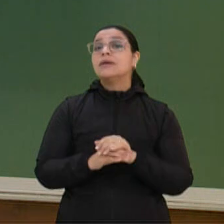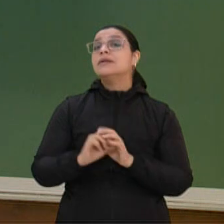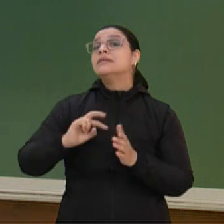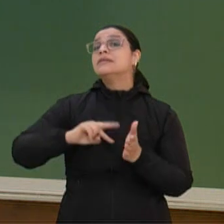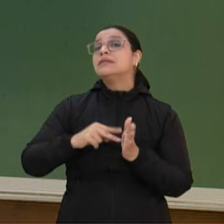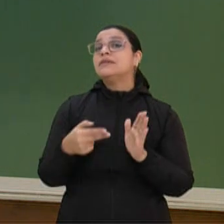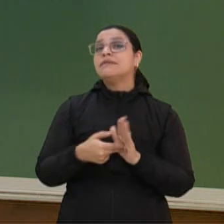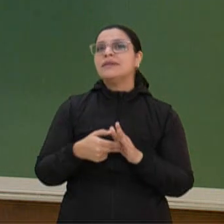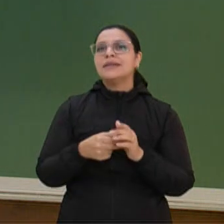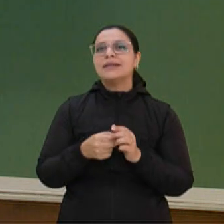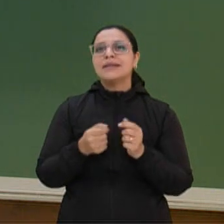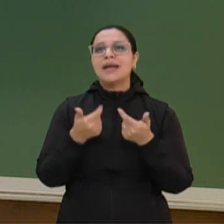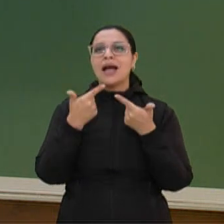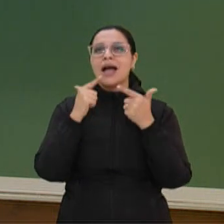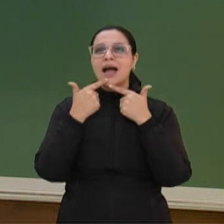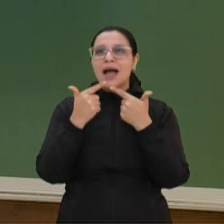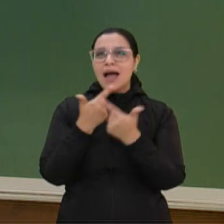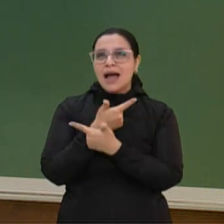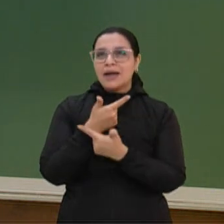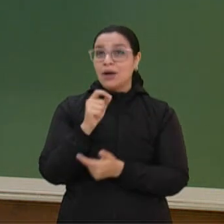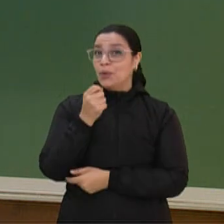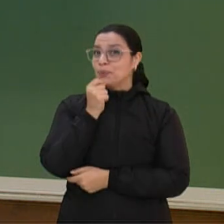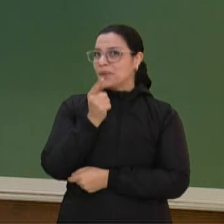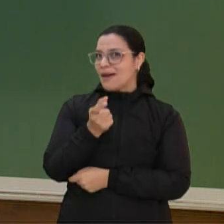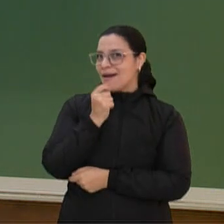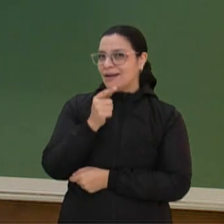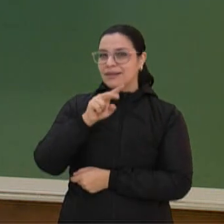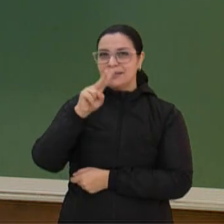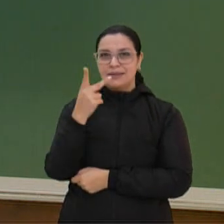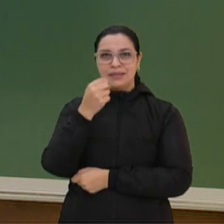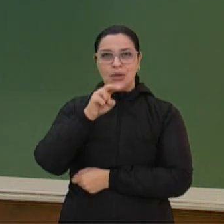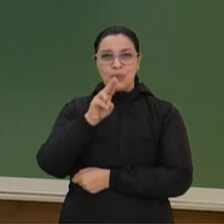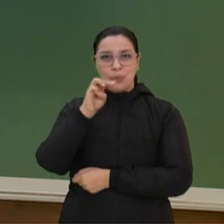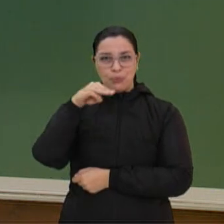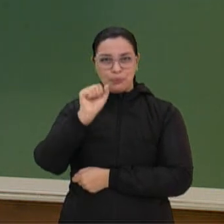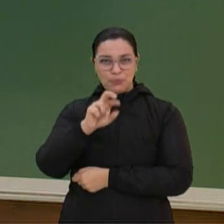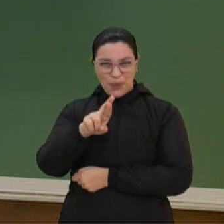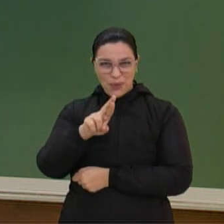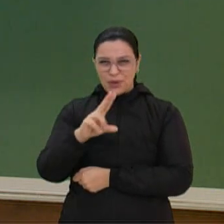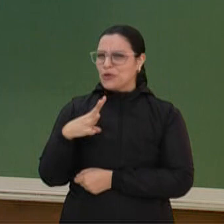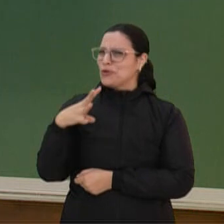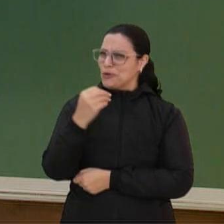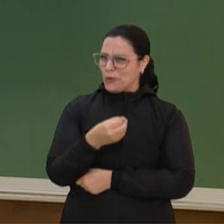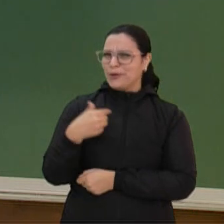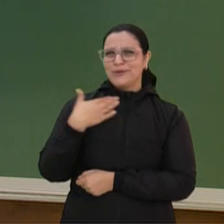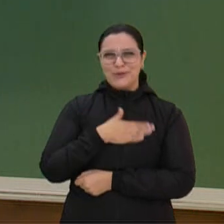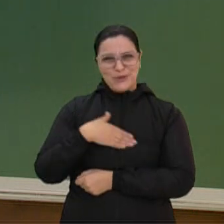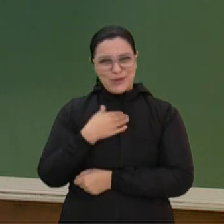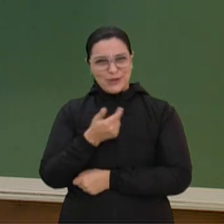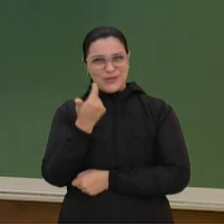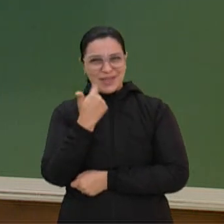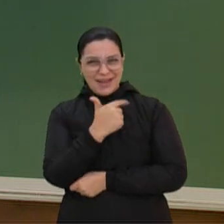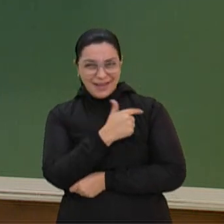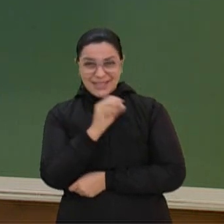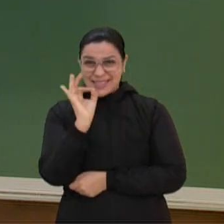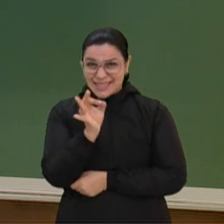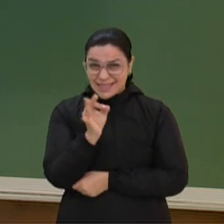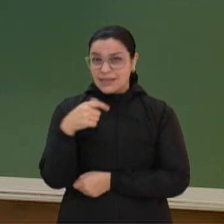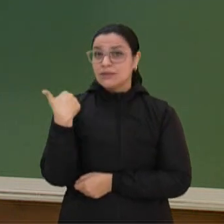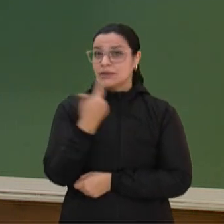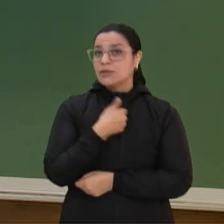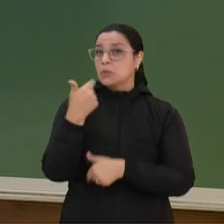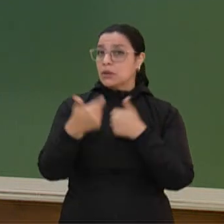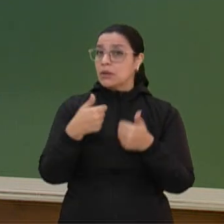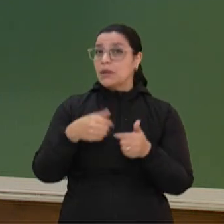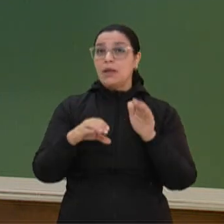a crônica humorística. Vocês gostam? Ah, quem não gosta de humor, né? Todo mundo gosta de humor. Então, nós vamos